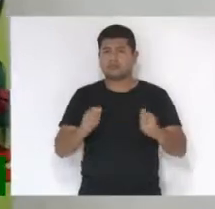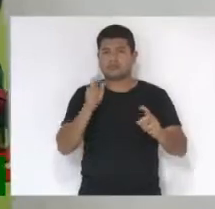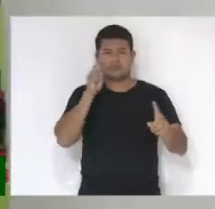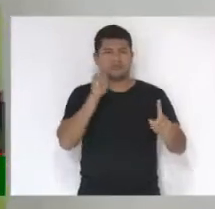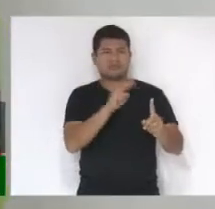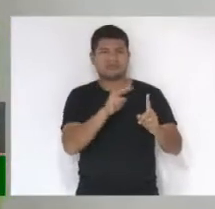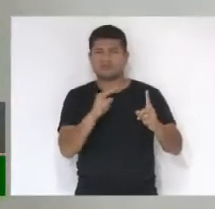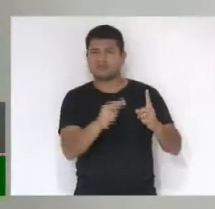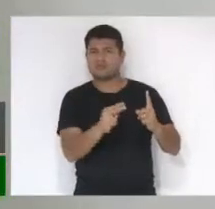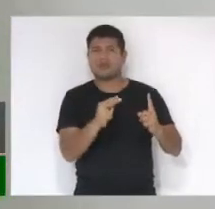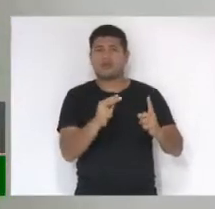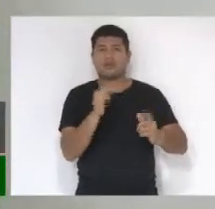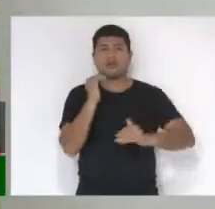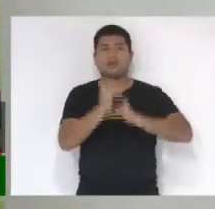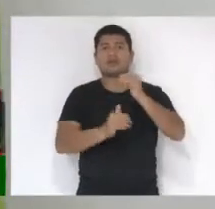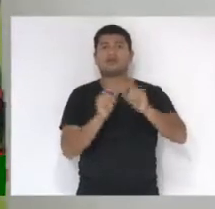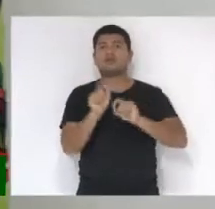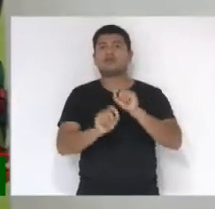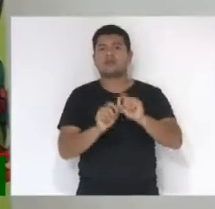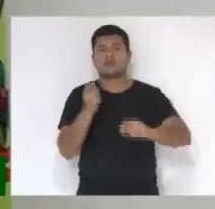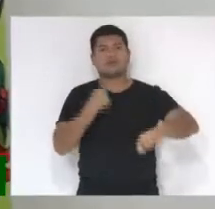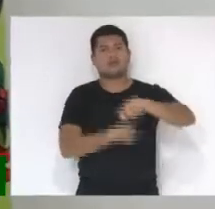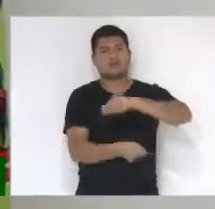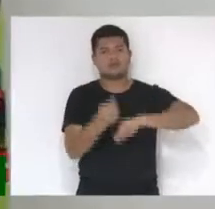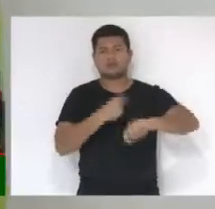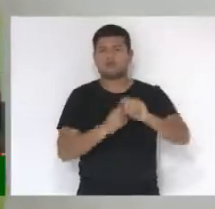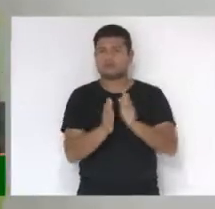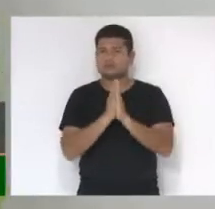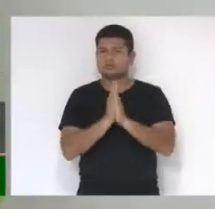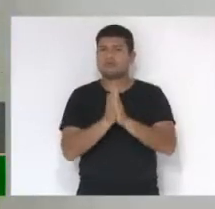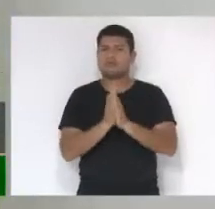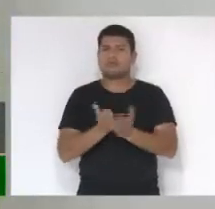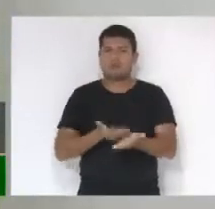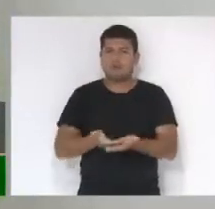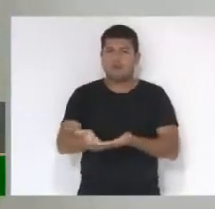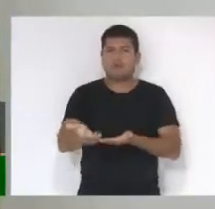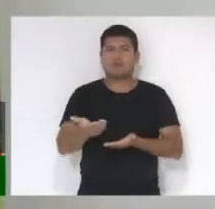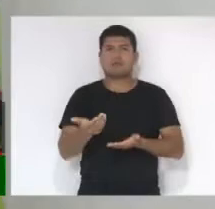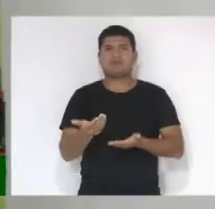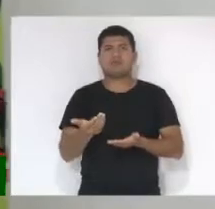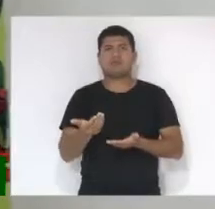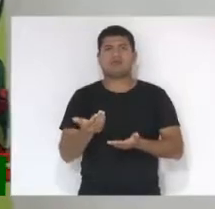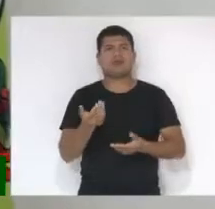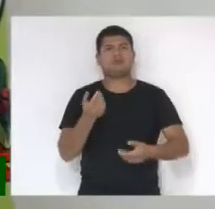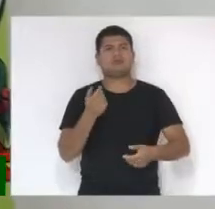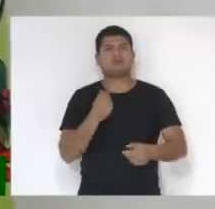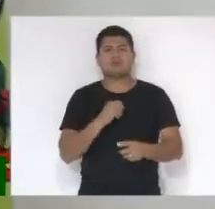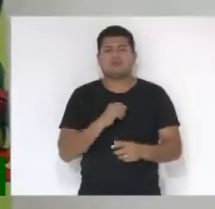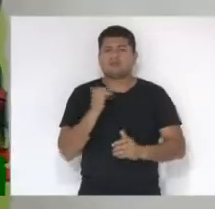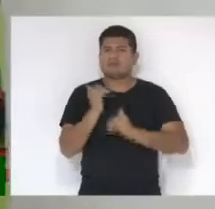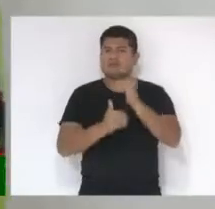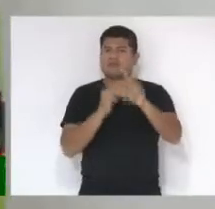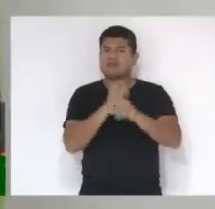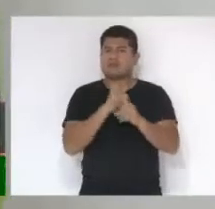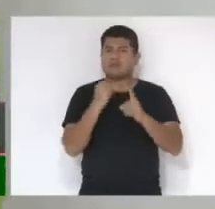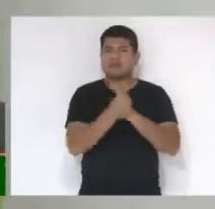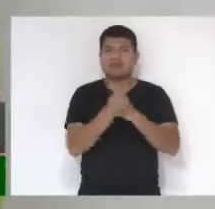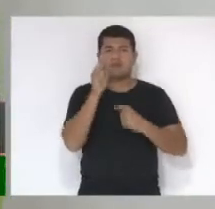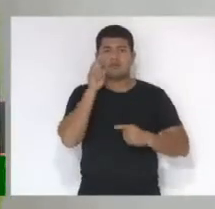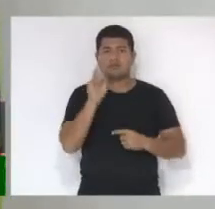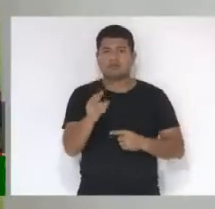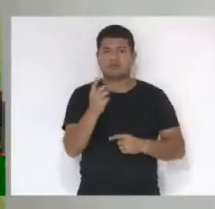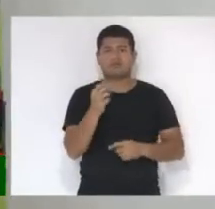esporte é desenvolvimento econômico. Por favor, a partir do momento que nós colocarmos o esporte no desenvolvimento social, olhando para a fonte